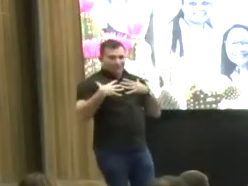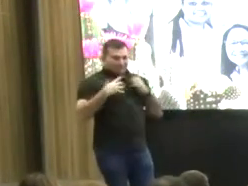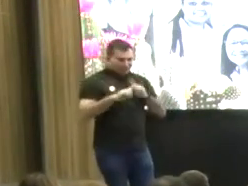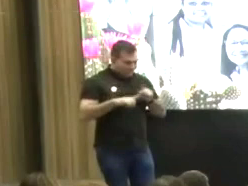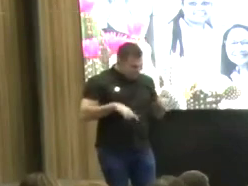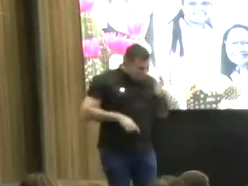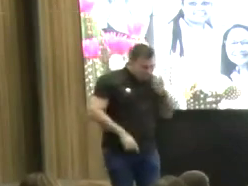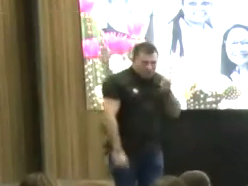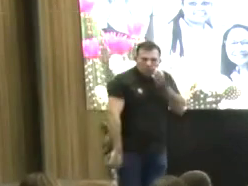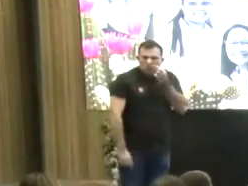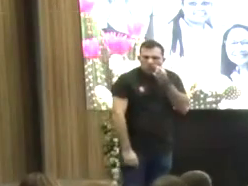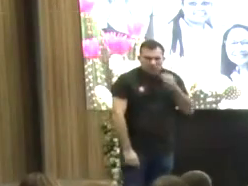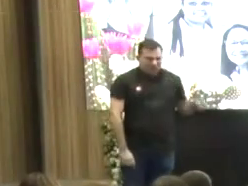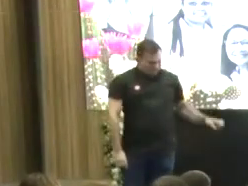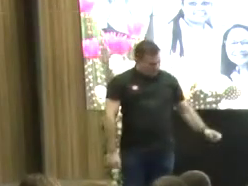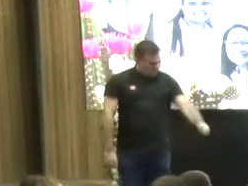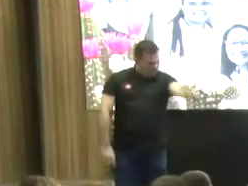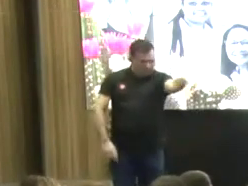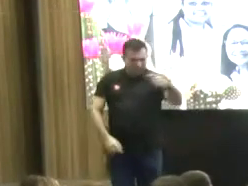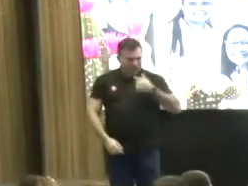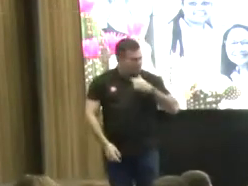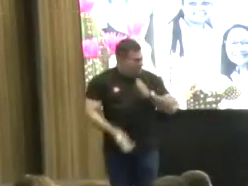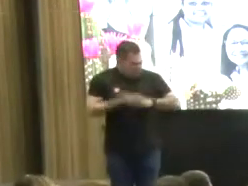E nós saltamos, mata.